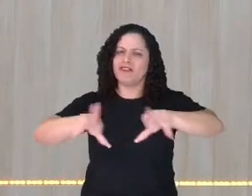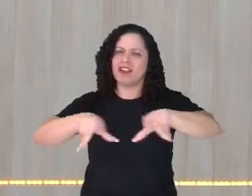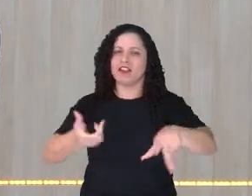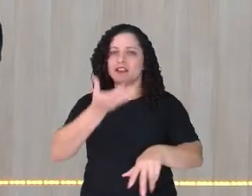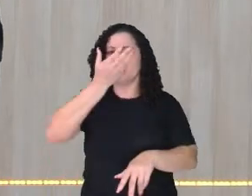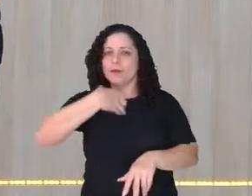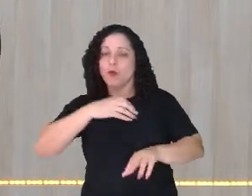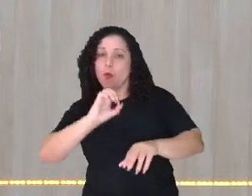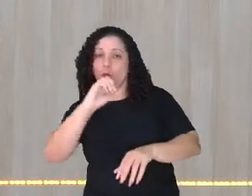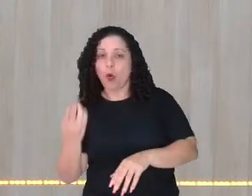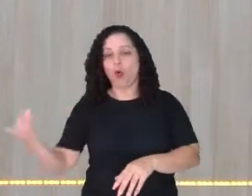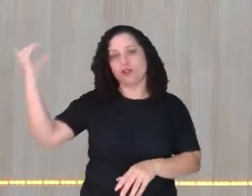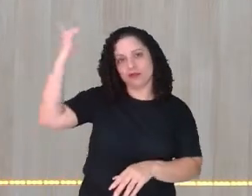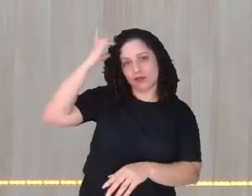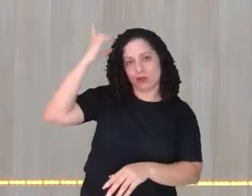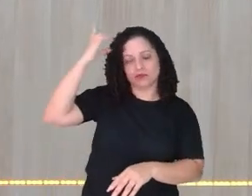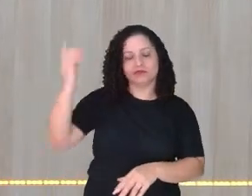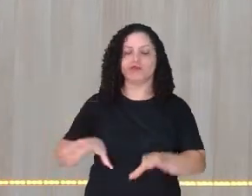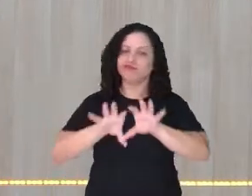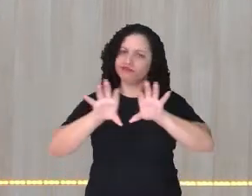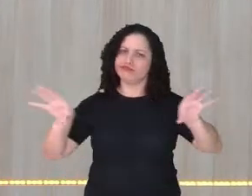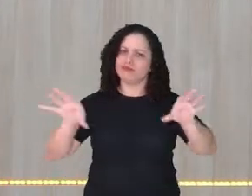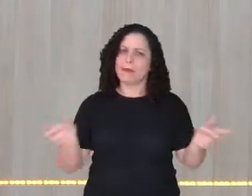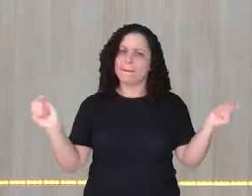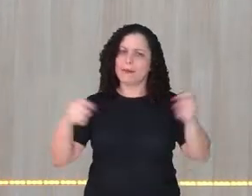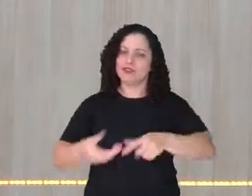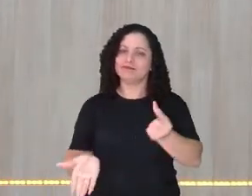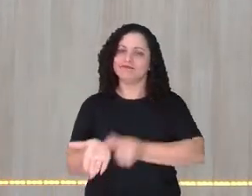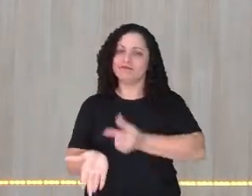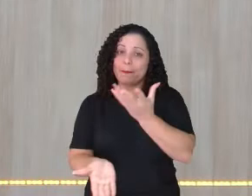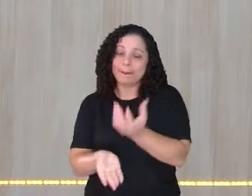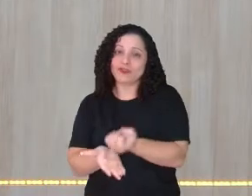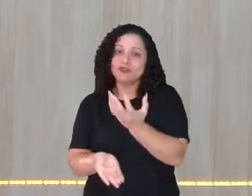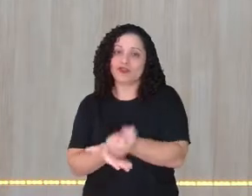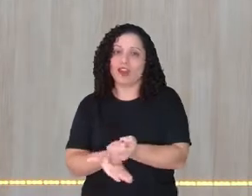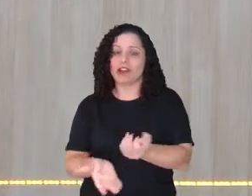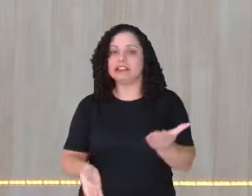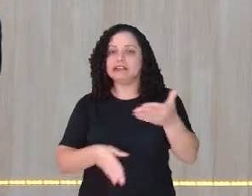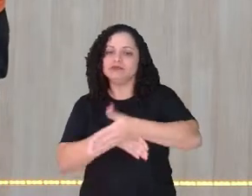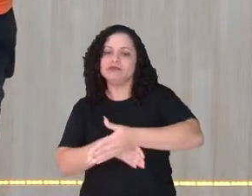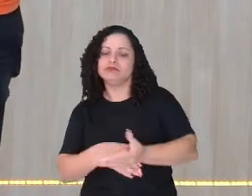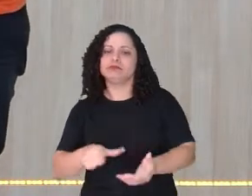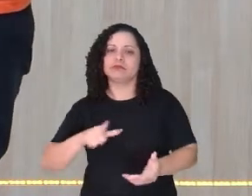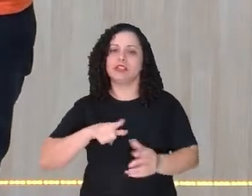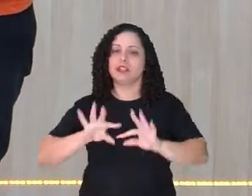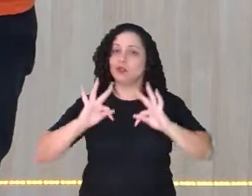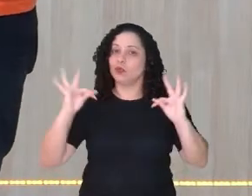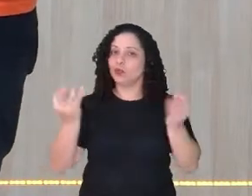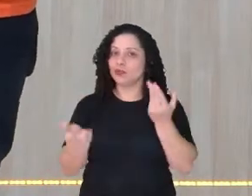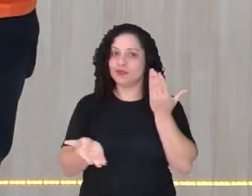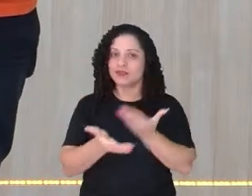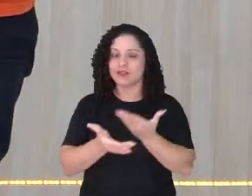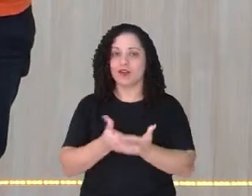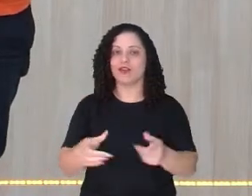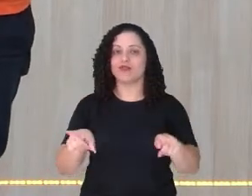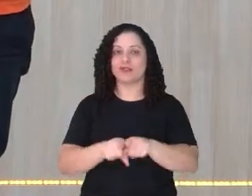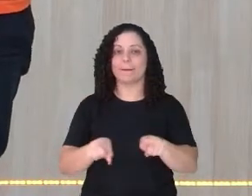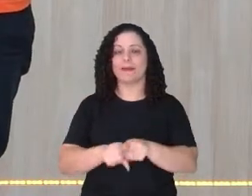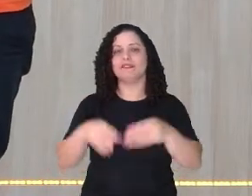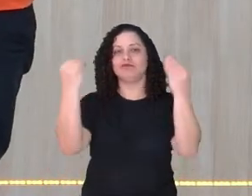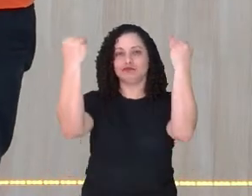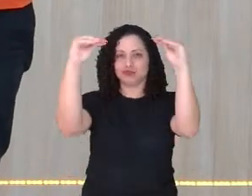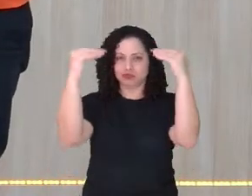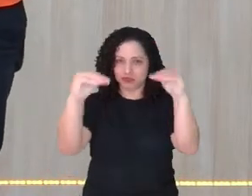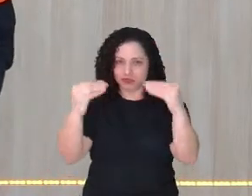Apple, tá? E aí você vai baixar esse aplicativo, que é onde tem aí todas as aulas, é onde passa as reprises,